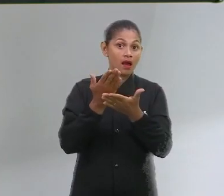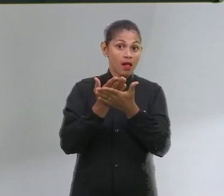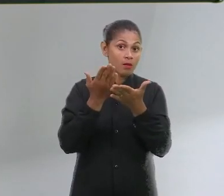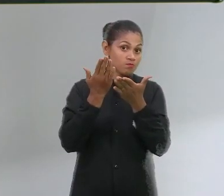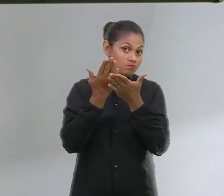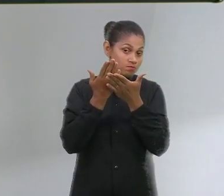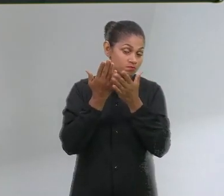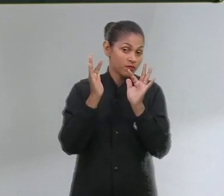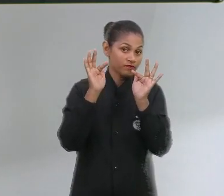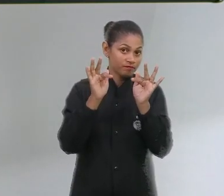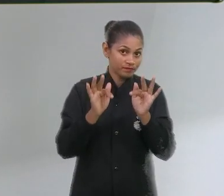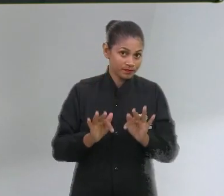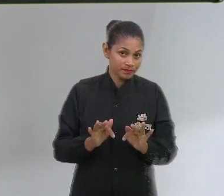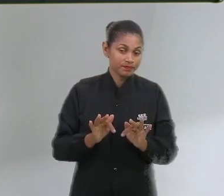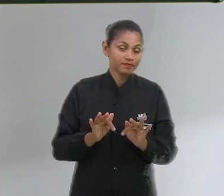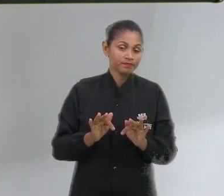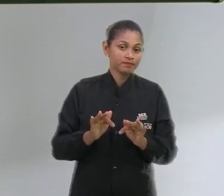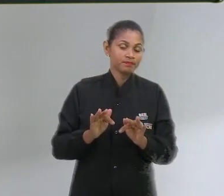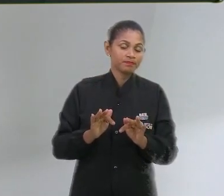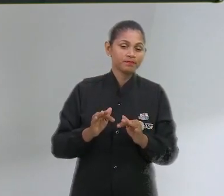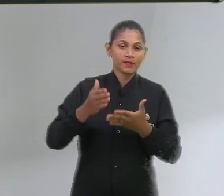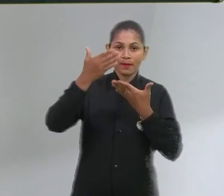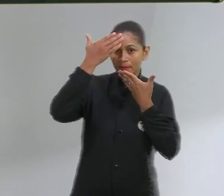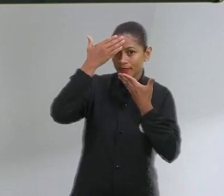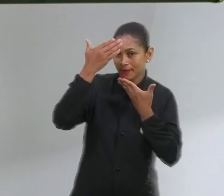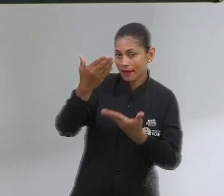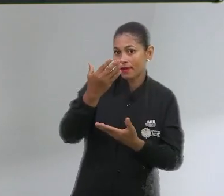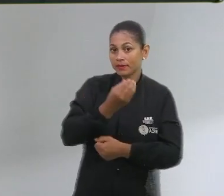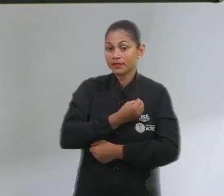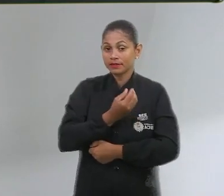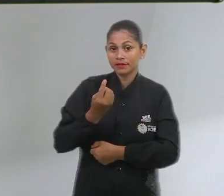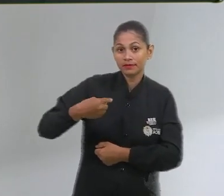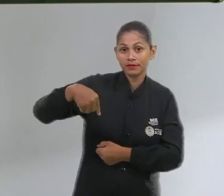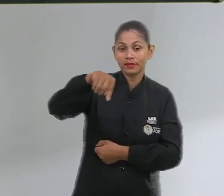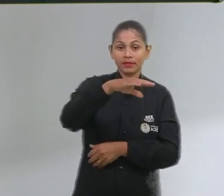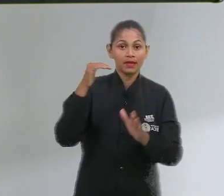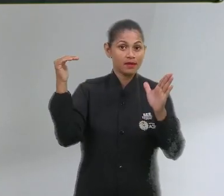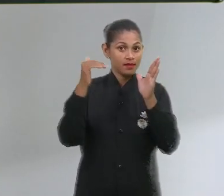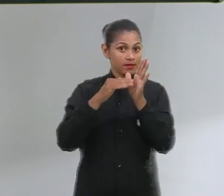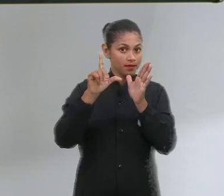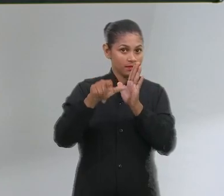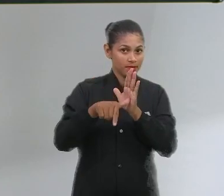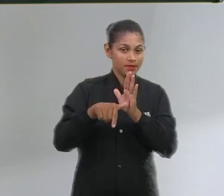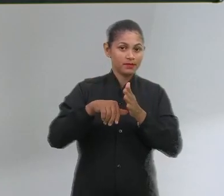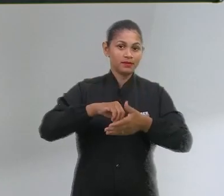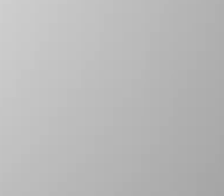ela fica por aqui. Agradeço a participação de todos vocês e até a próxima.